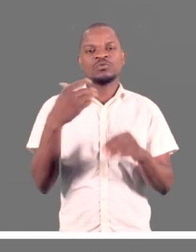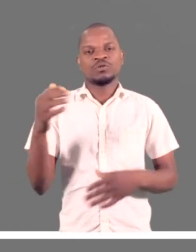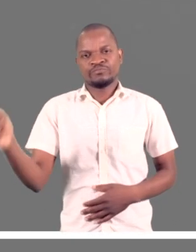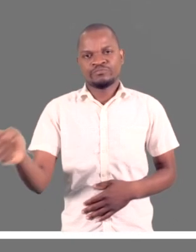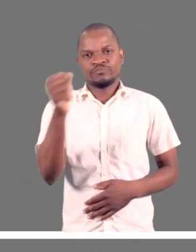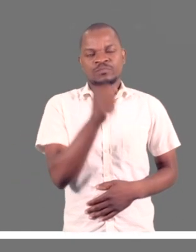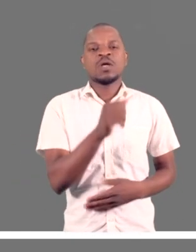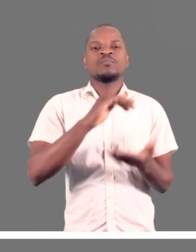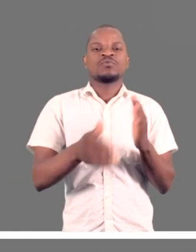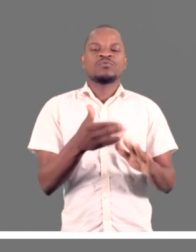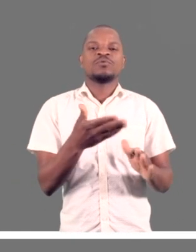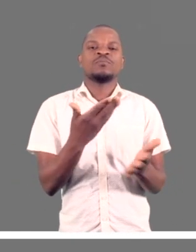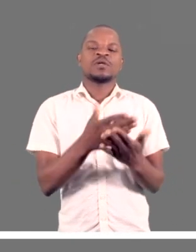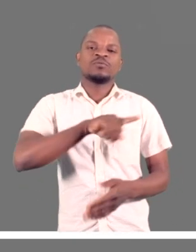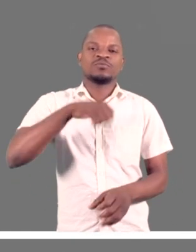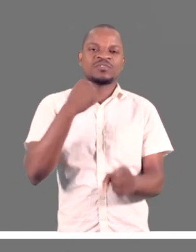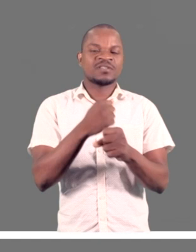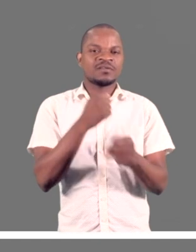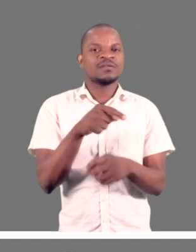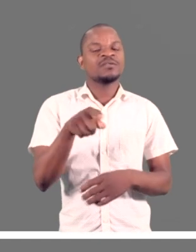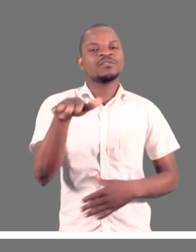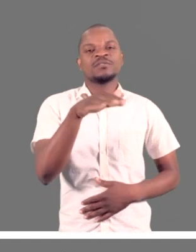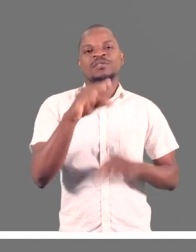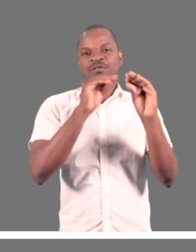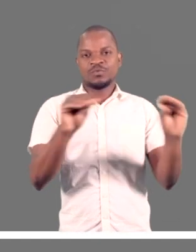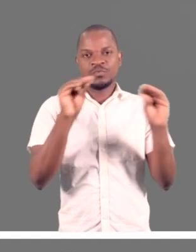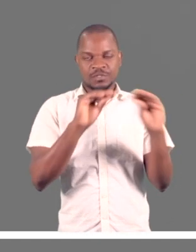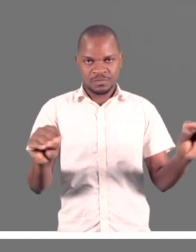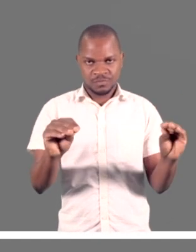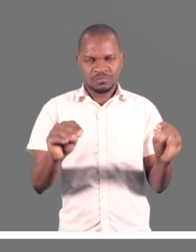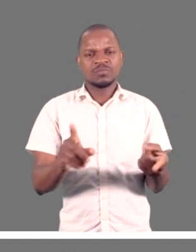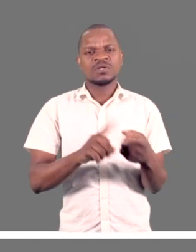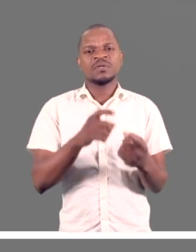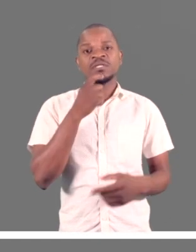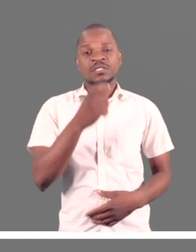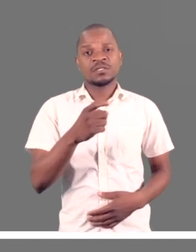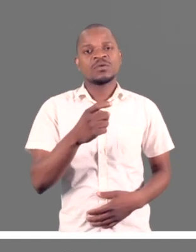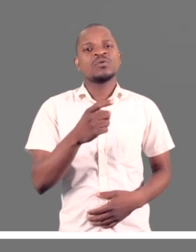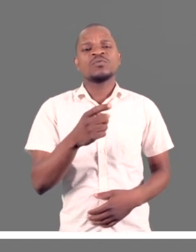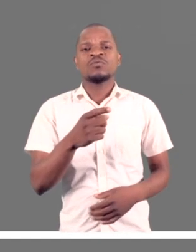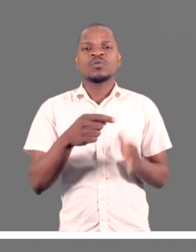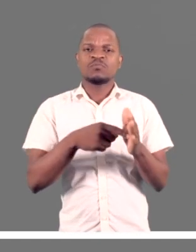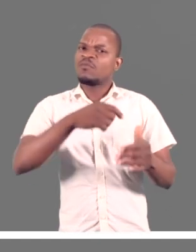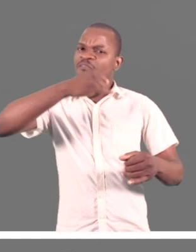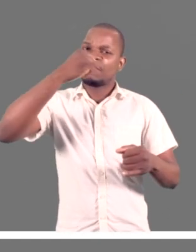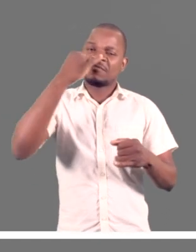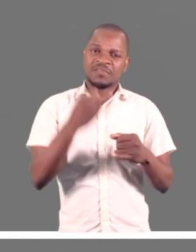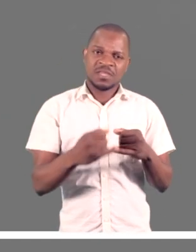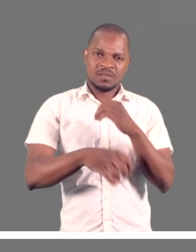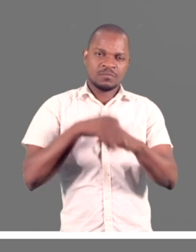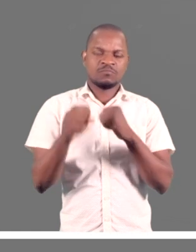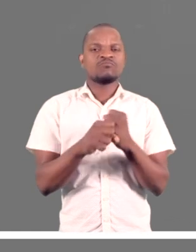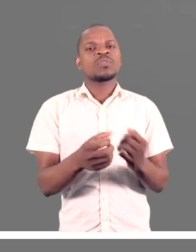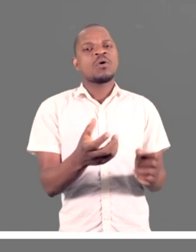juntos nessa área do ensino o e prometeram que se alguém chegar o fim do ano fazer que fazer